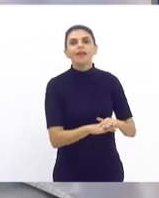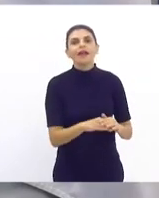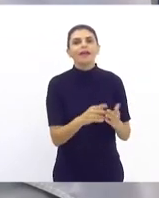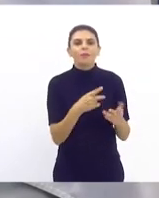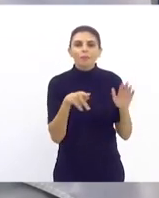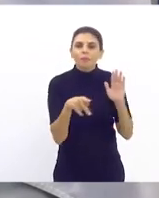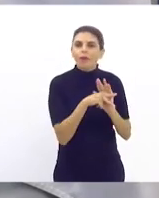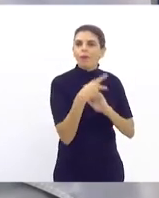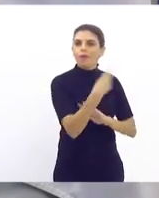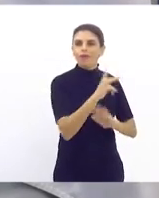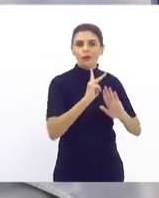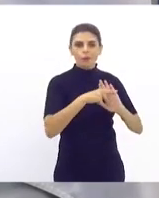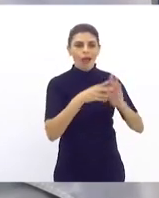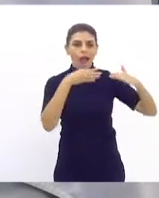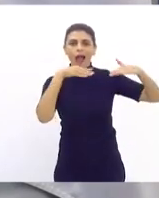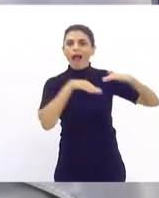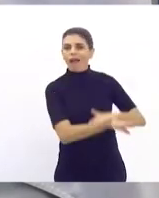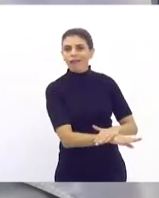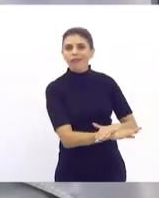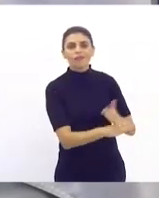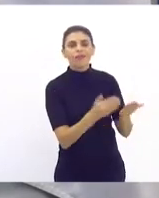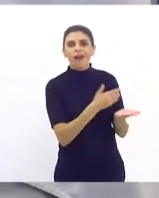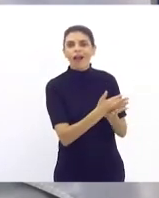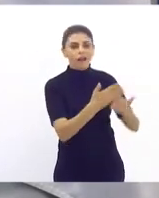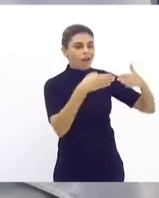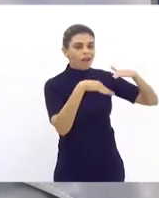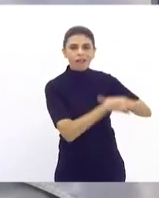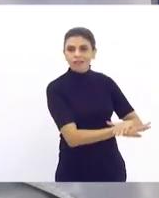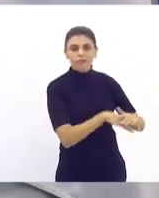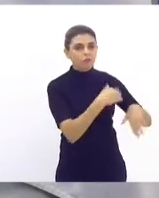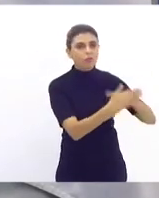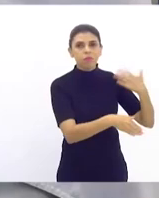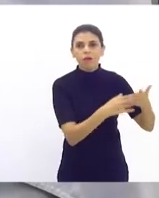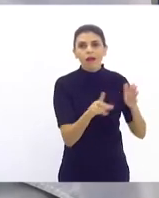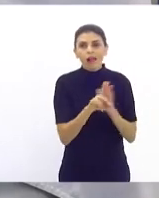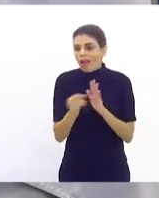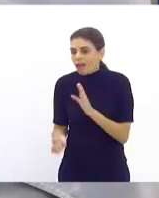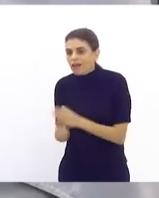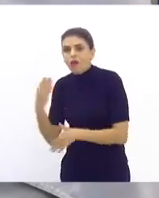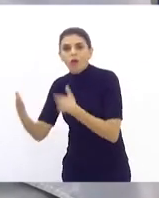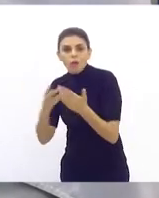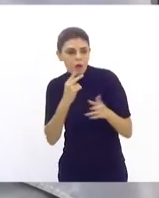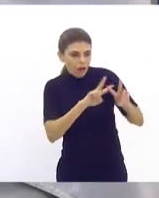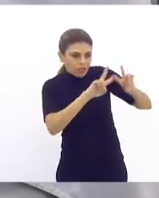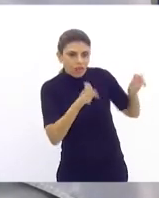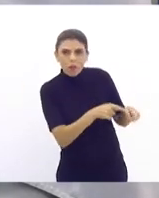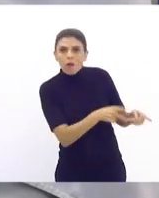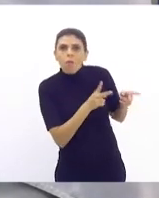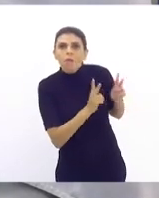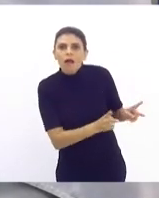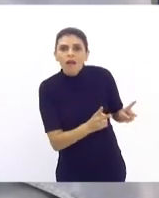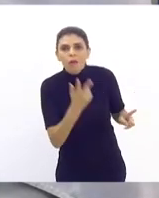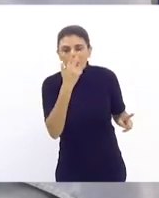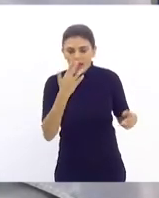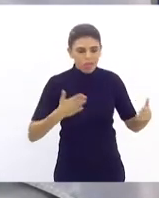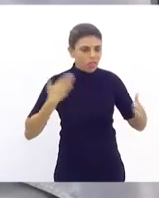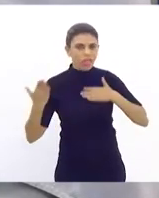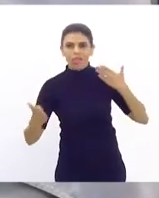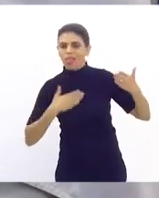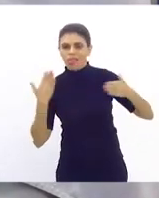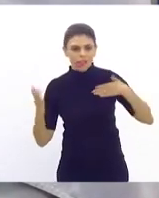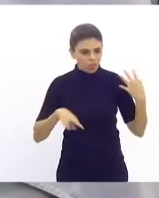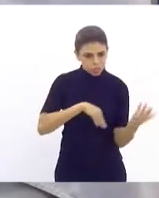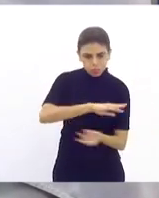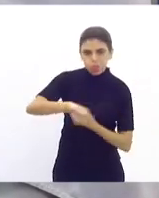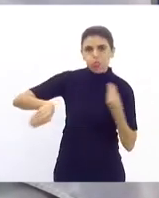inclusive. Ele desarquiva projetos anteriores e protocola projetos dessa legislatura com o mesmo teor. Isso acaba criando esse imbróglio na